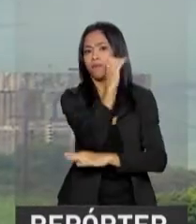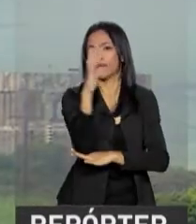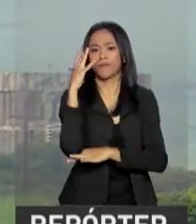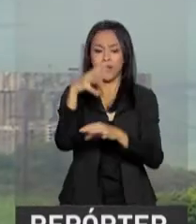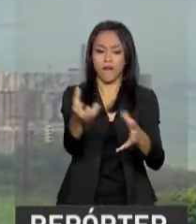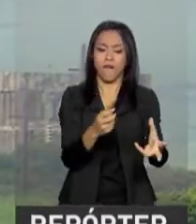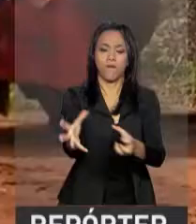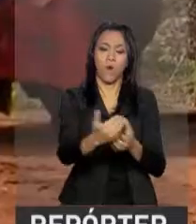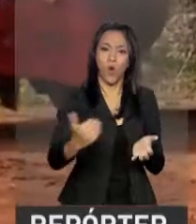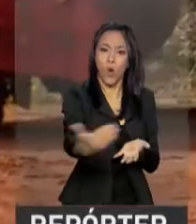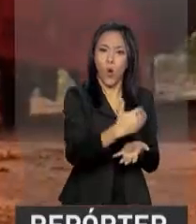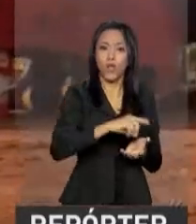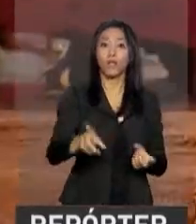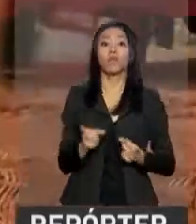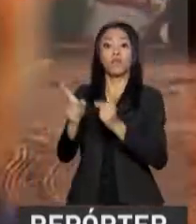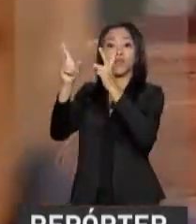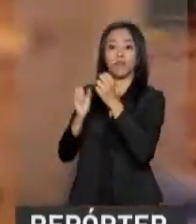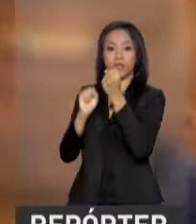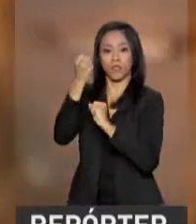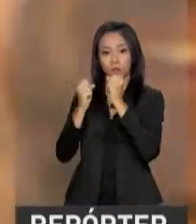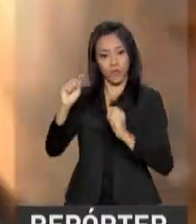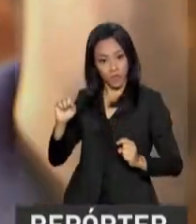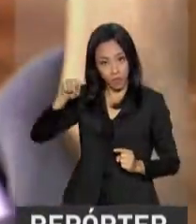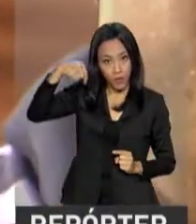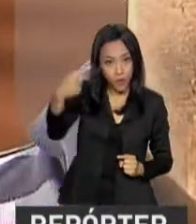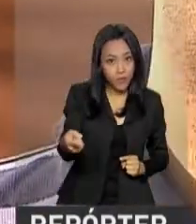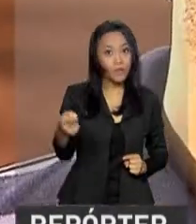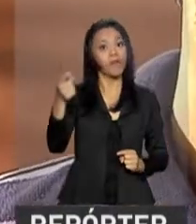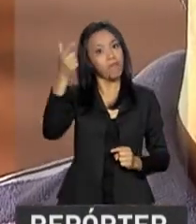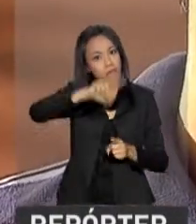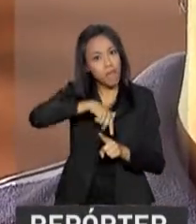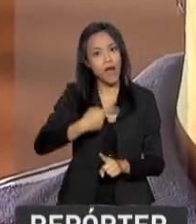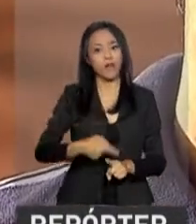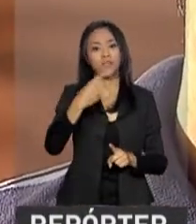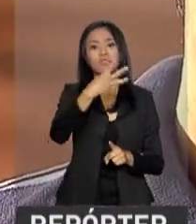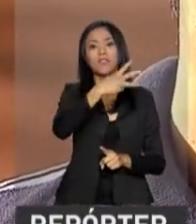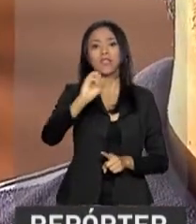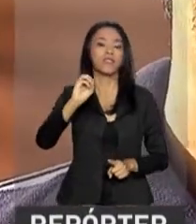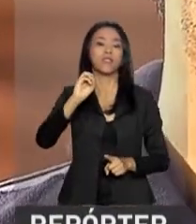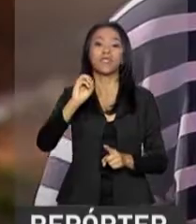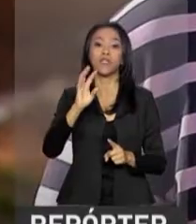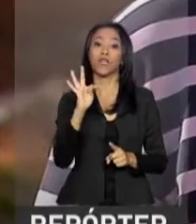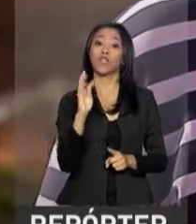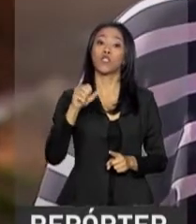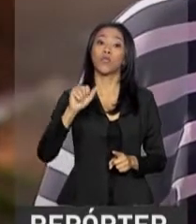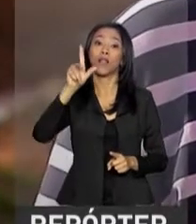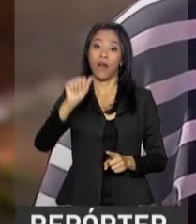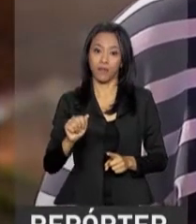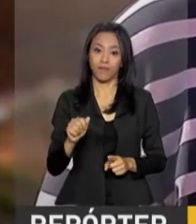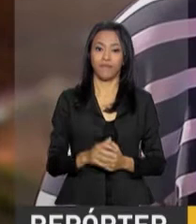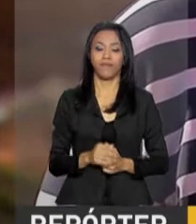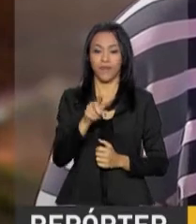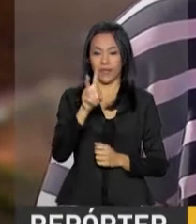vender para as indústrias na próxima safra a expectativa é de uma produção de mais de 300 mil toneladas o canal está muito